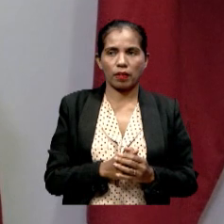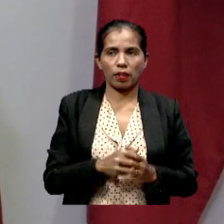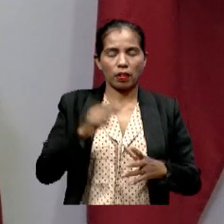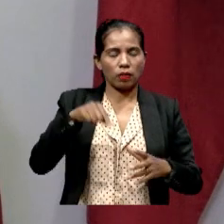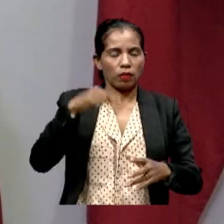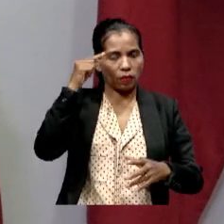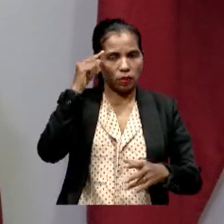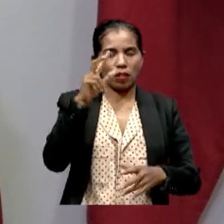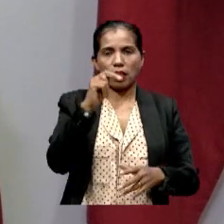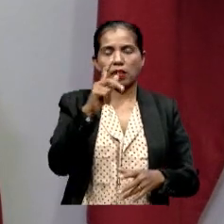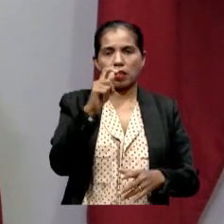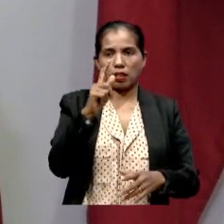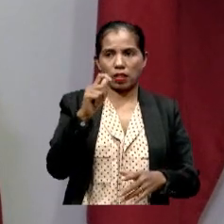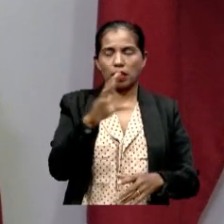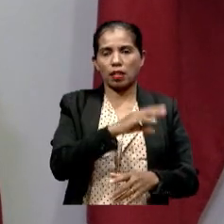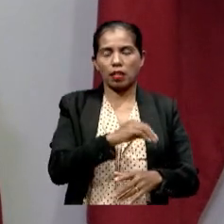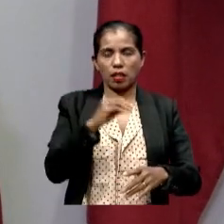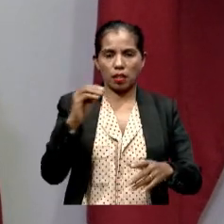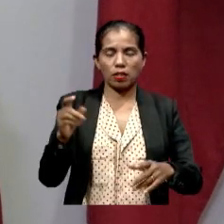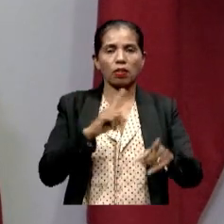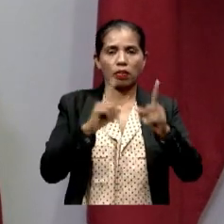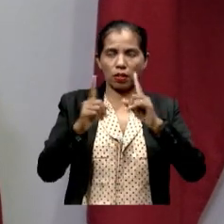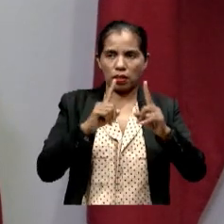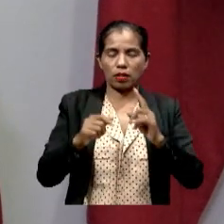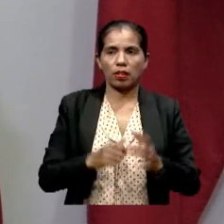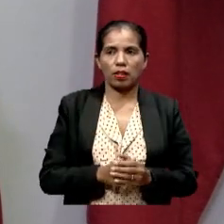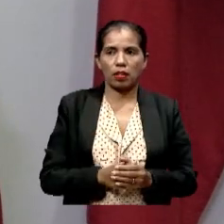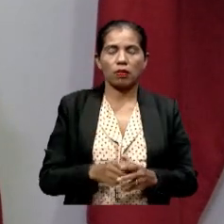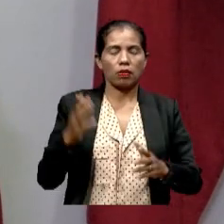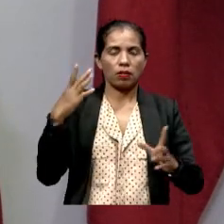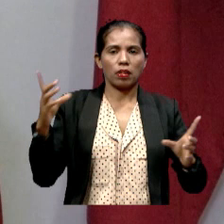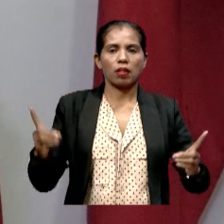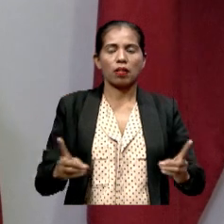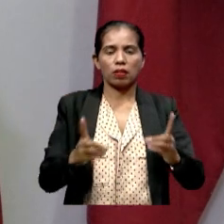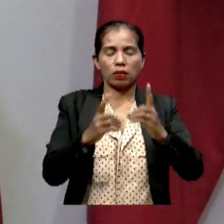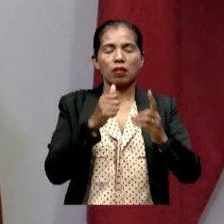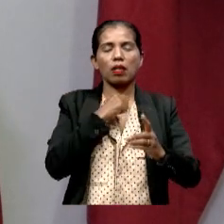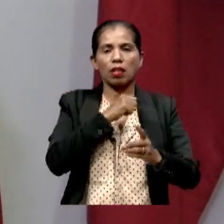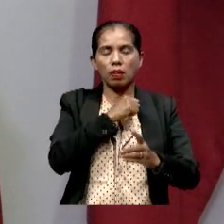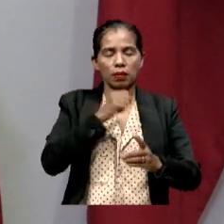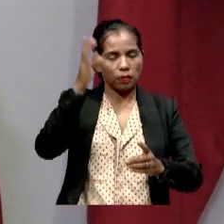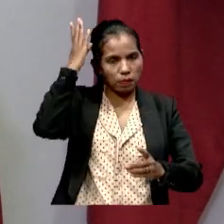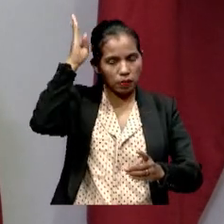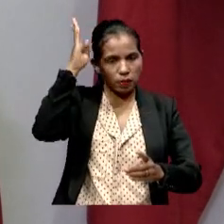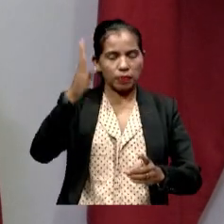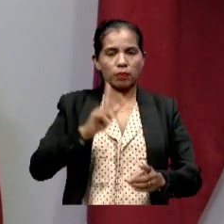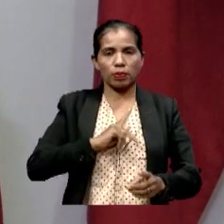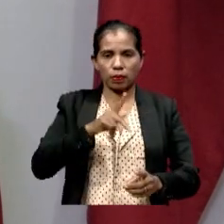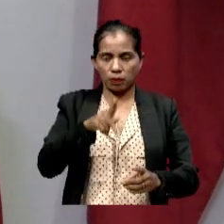Governador entre tema, que nessa host. E antes de ganhar, eu sou o bispo, o bispo Cupan,